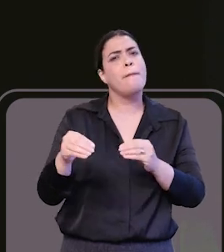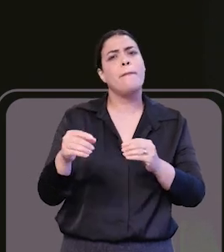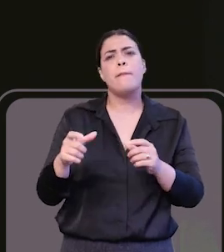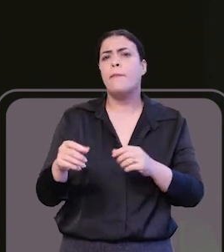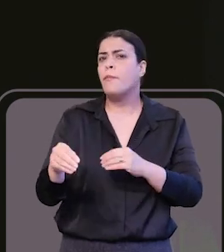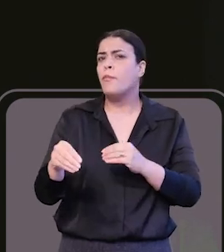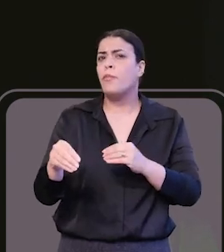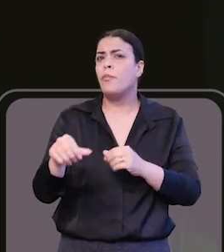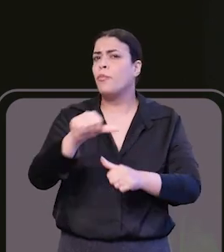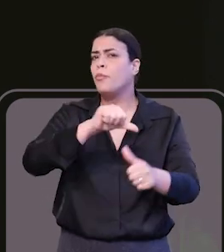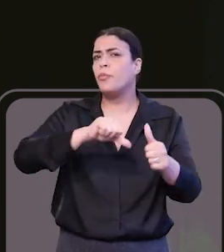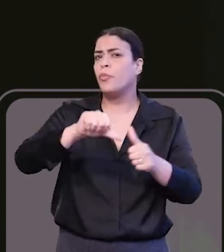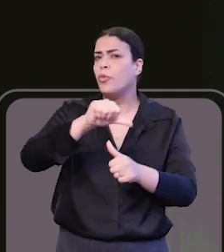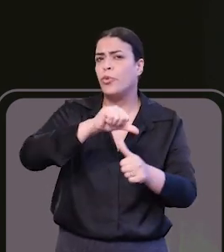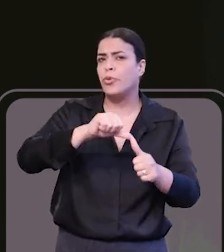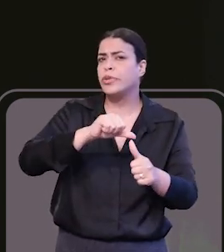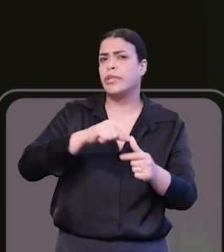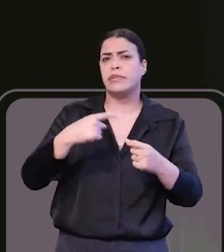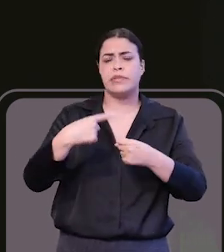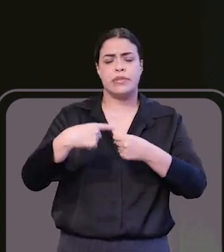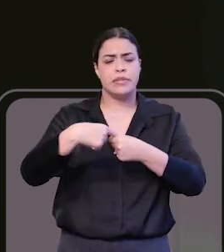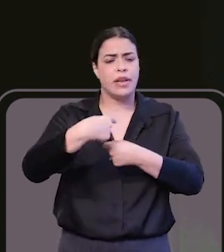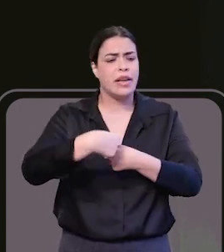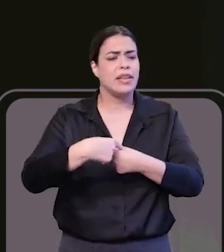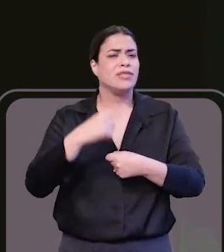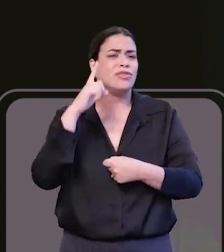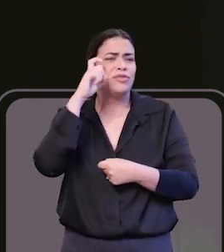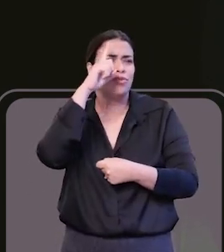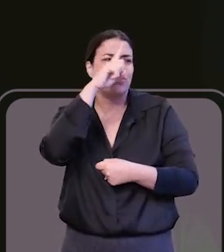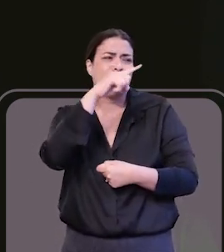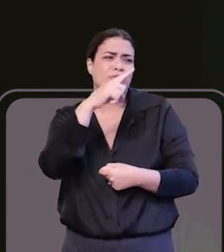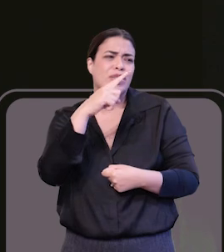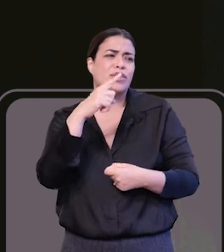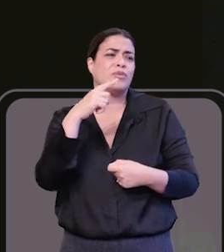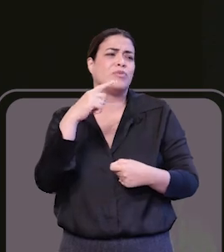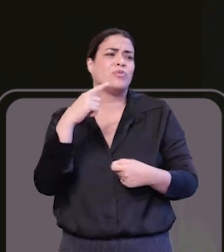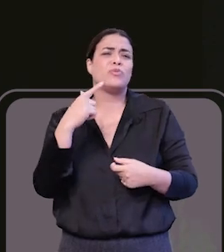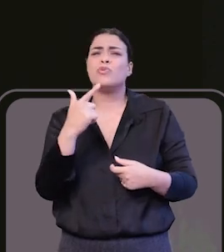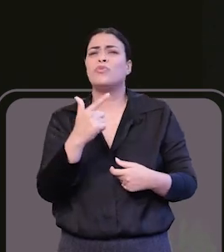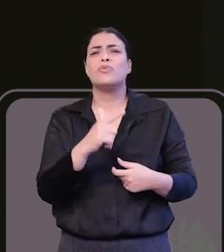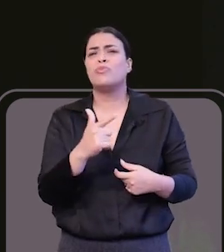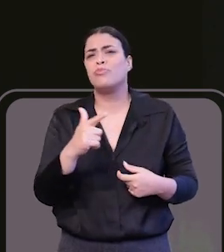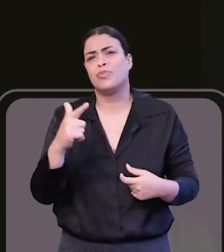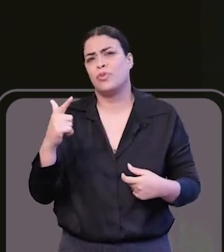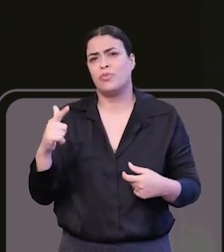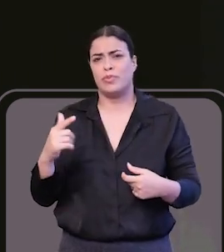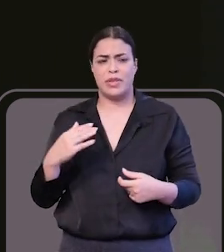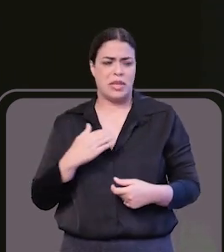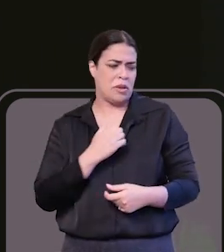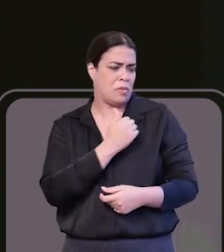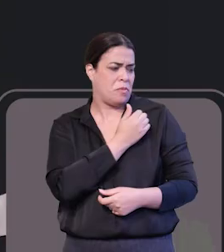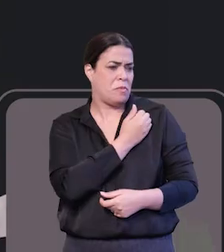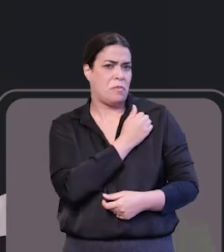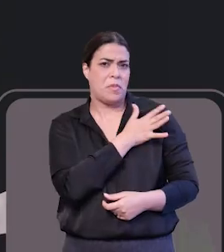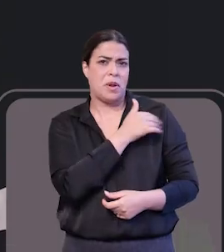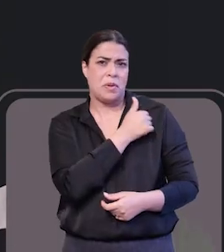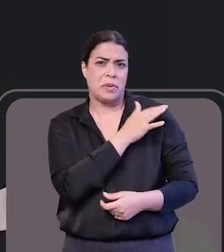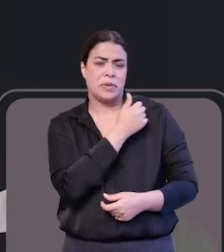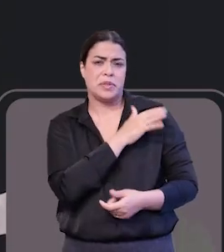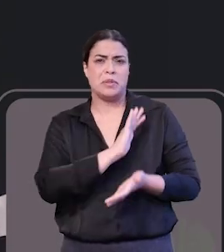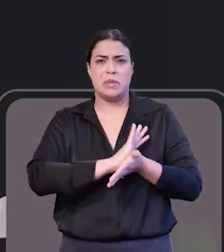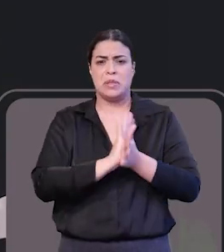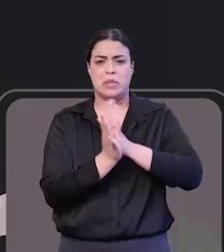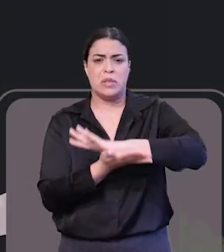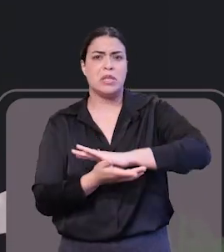migração interna eu acredito que é difícil que não sofra uma espécie de preconceito de discriminação e